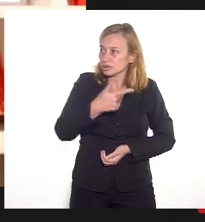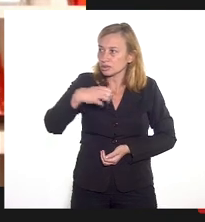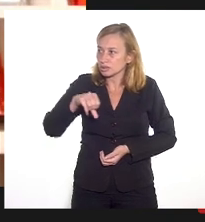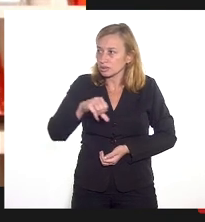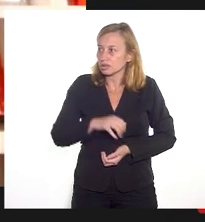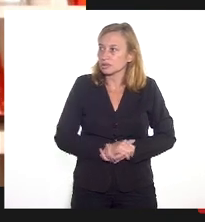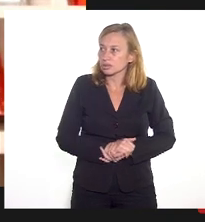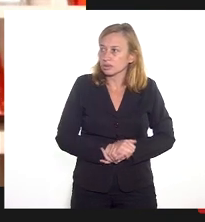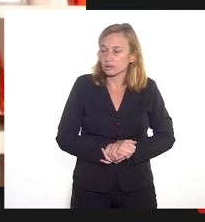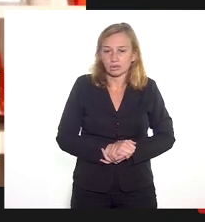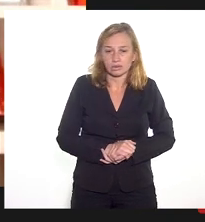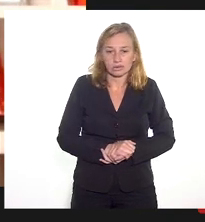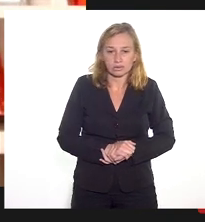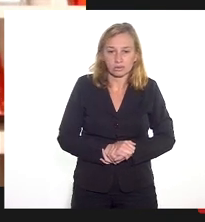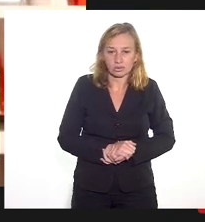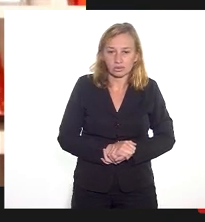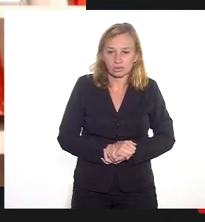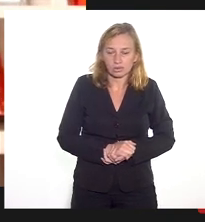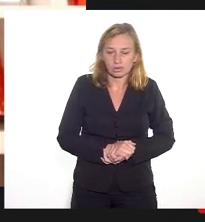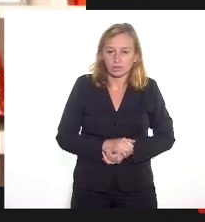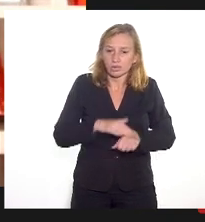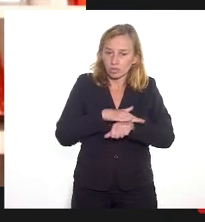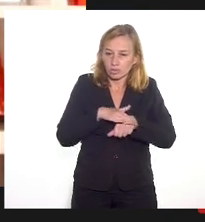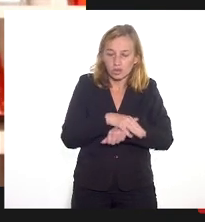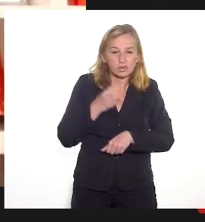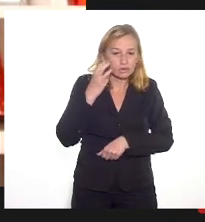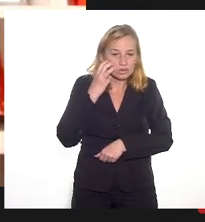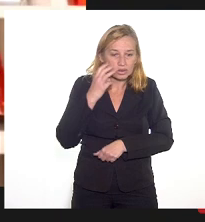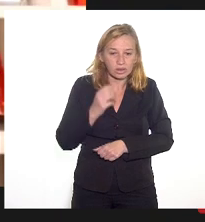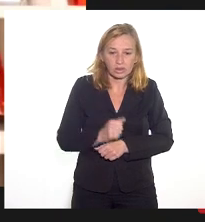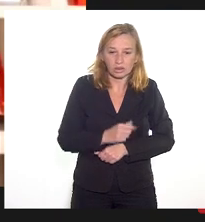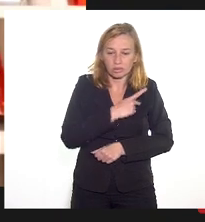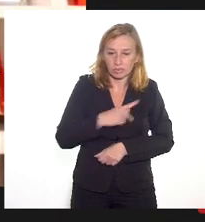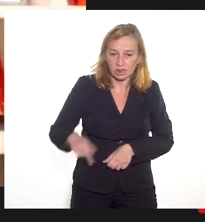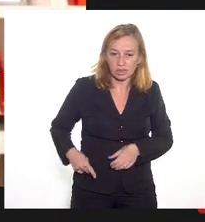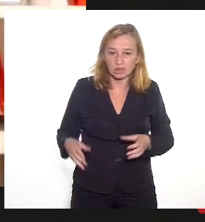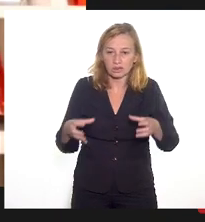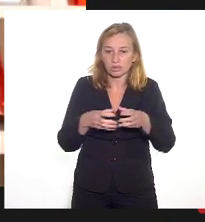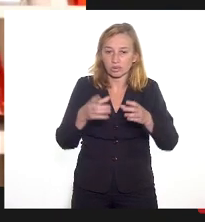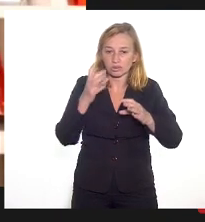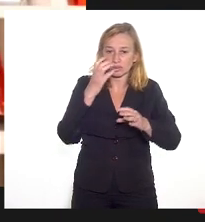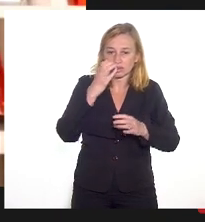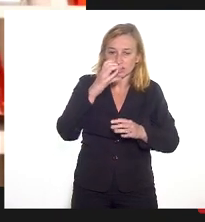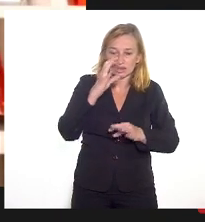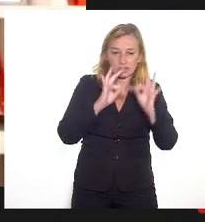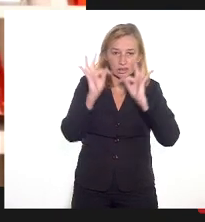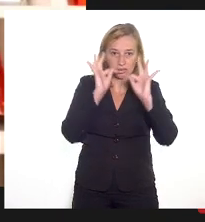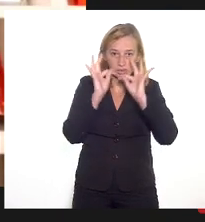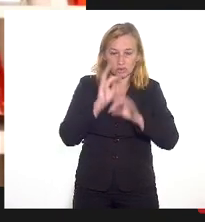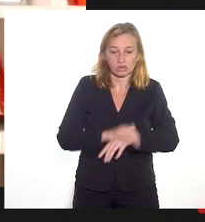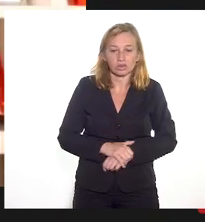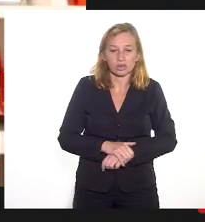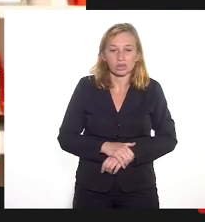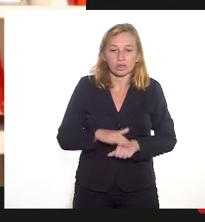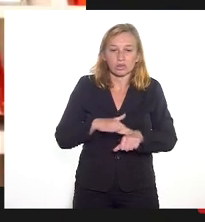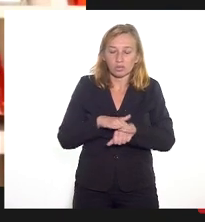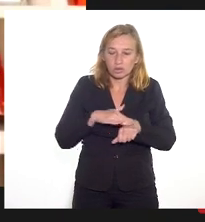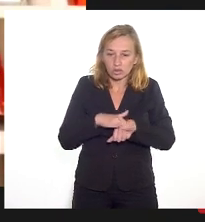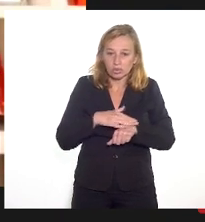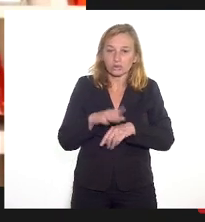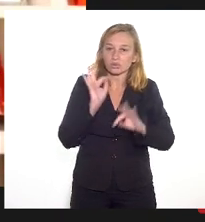2019, tive uma excelente conversa com o Valdec, ele tinha acabado de virar presidente da Comissão de Ciência e Tecnologia, salvo engano, e a gente conversou sobre esse